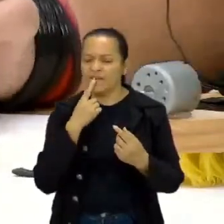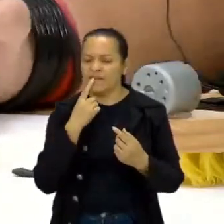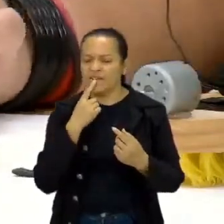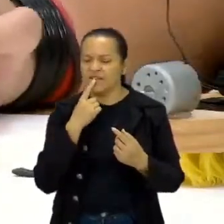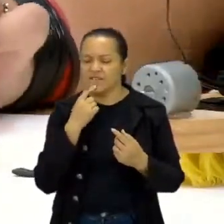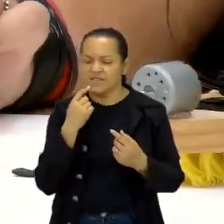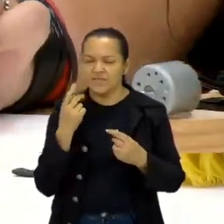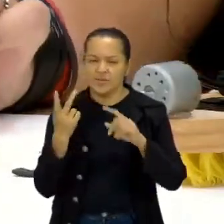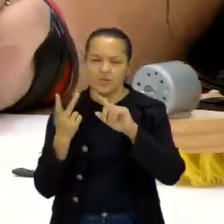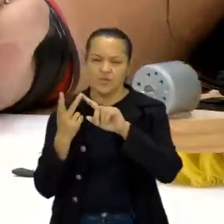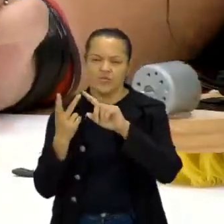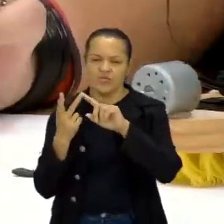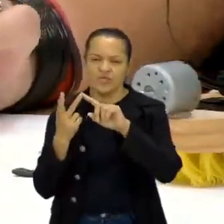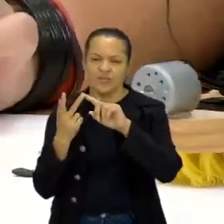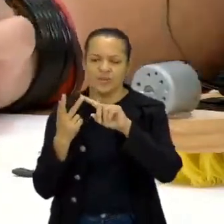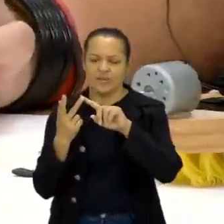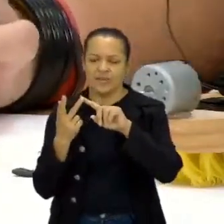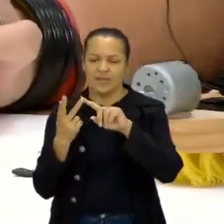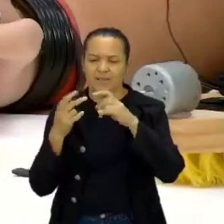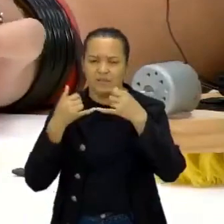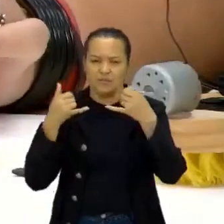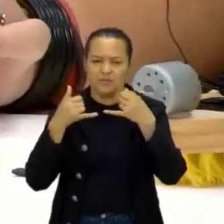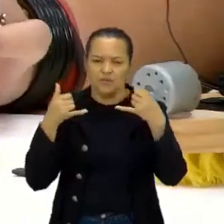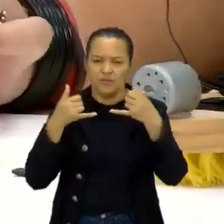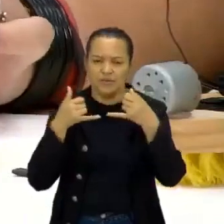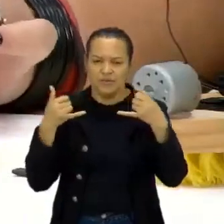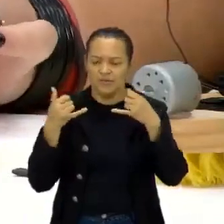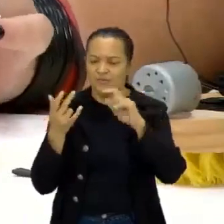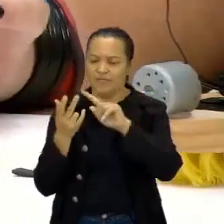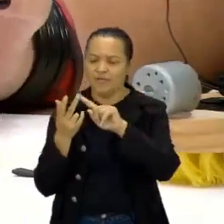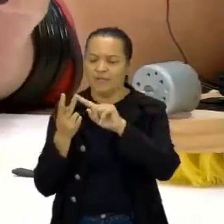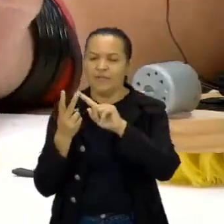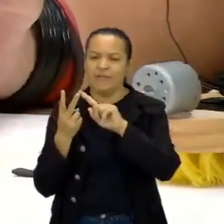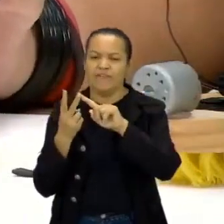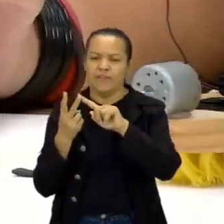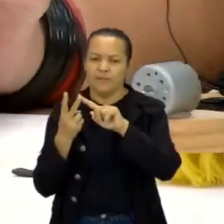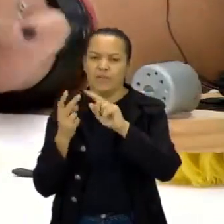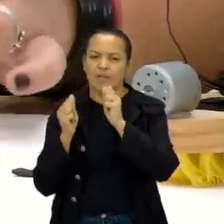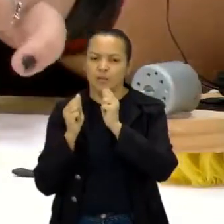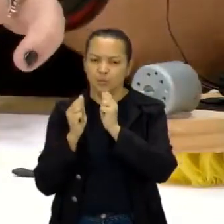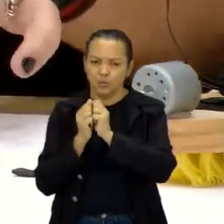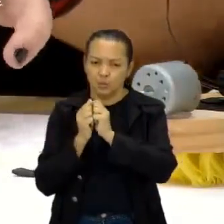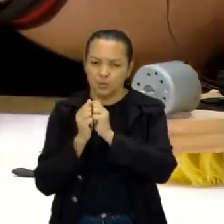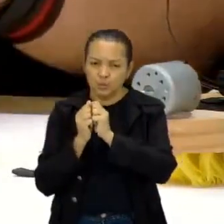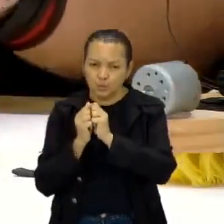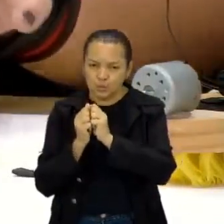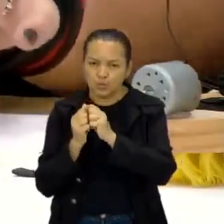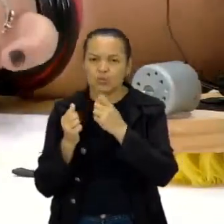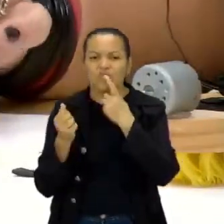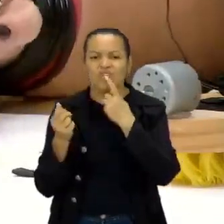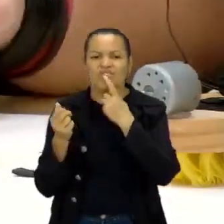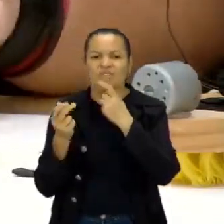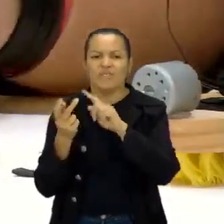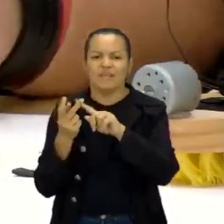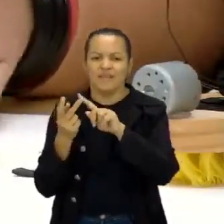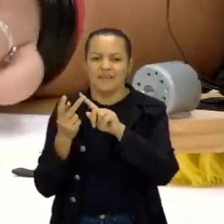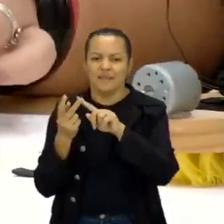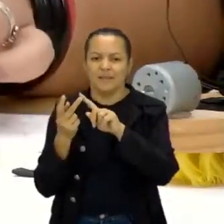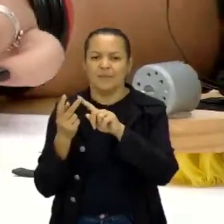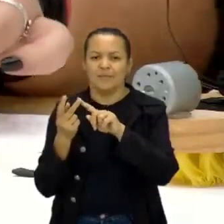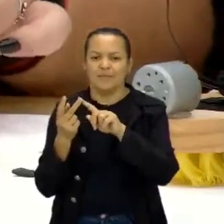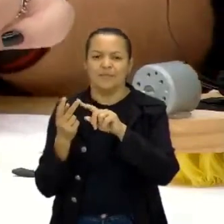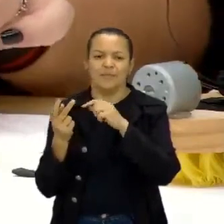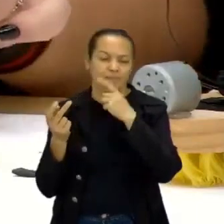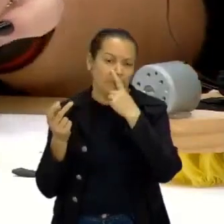fio vermelho, tudo bem. Esse fio é laranja, mas serve ao propósito. Então, vermelho com vermelho. Todos os tons de vermelho.